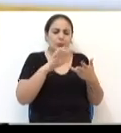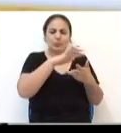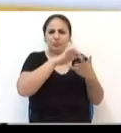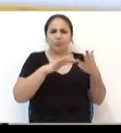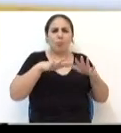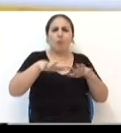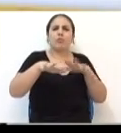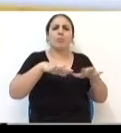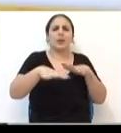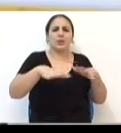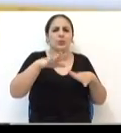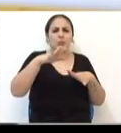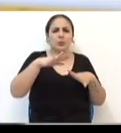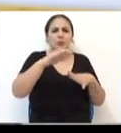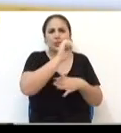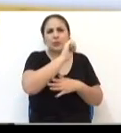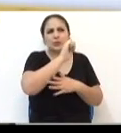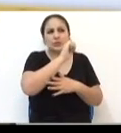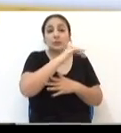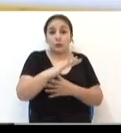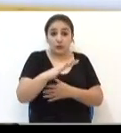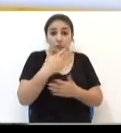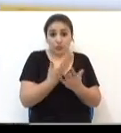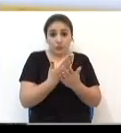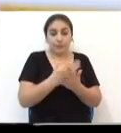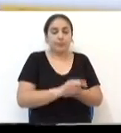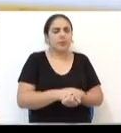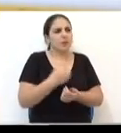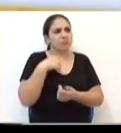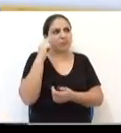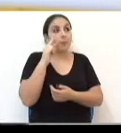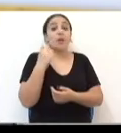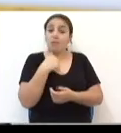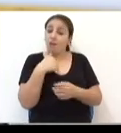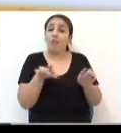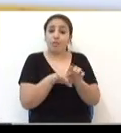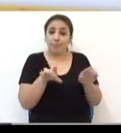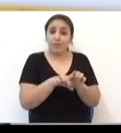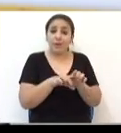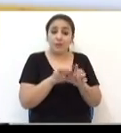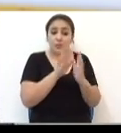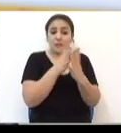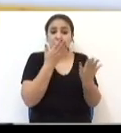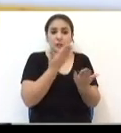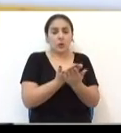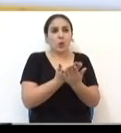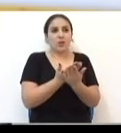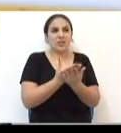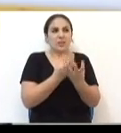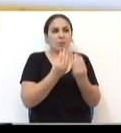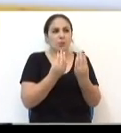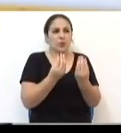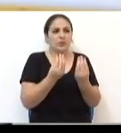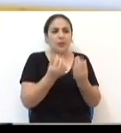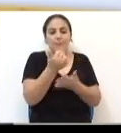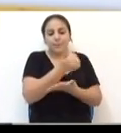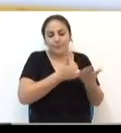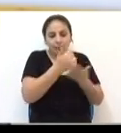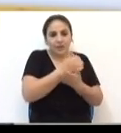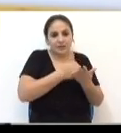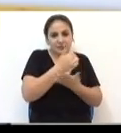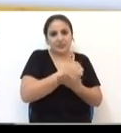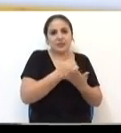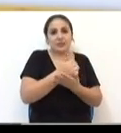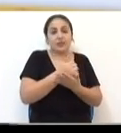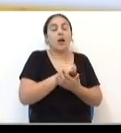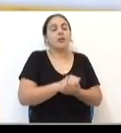movimento estudantil, não me recordo todos agora, eu também. Uma escola que nos dá muita